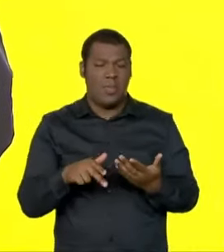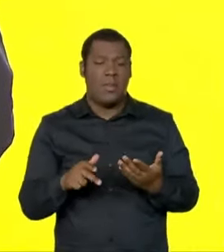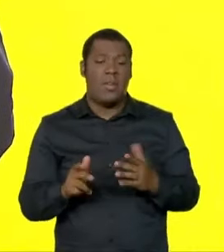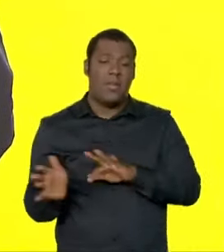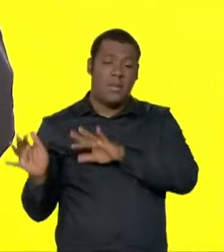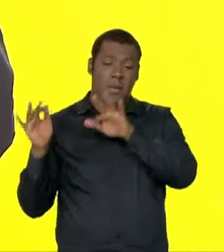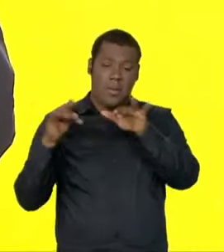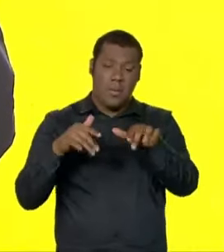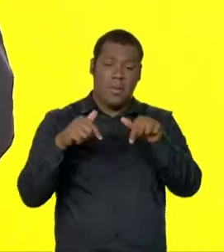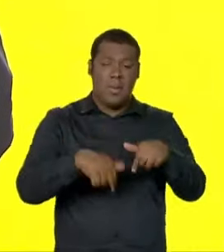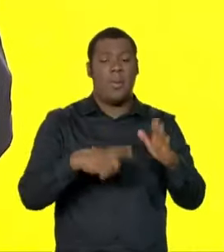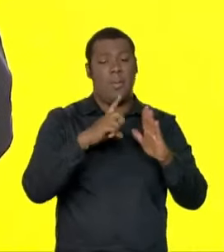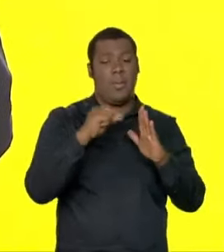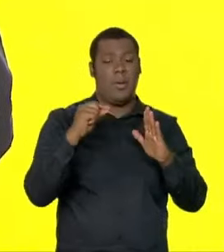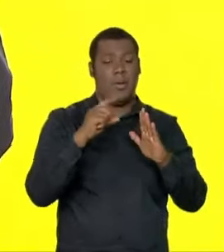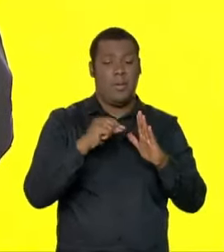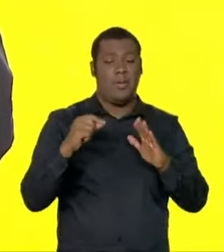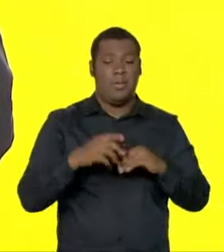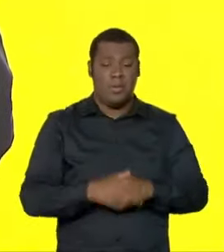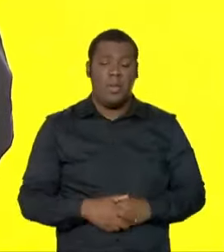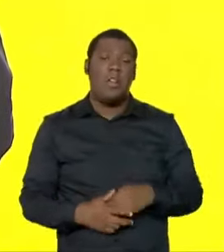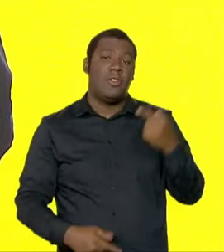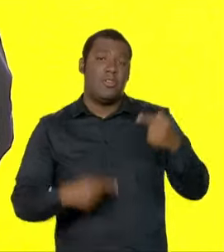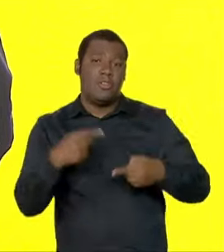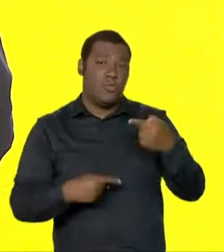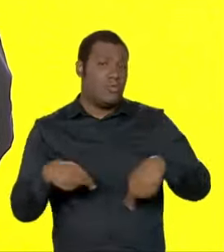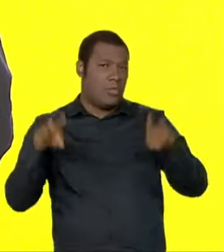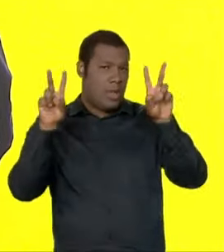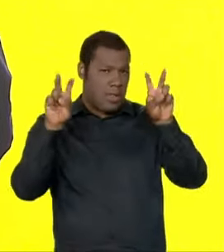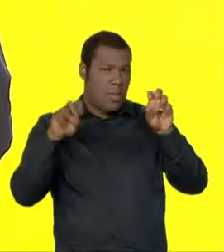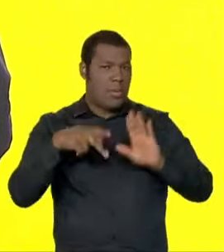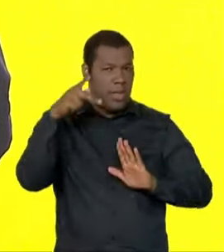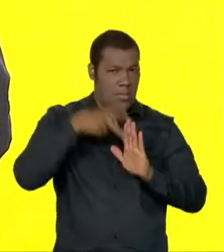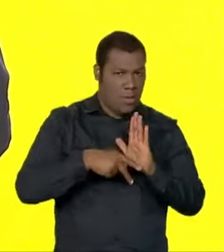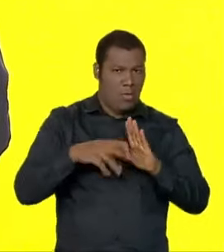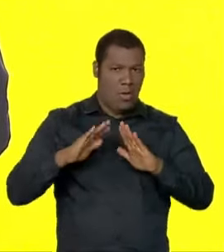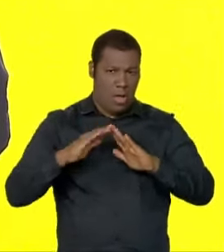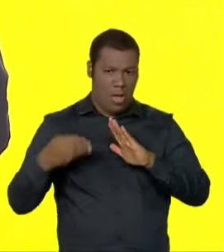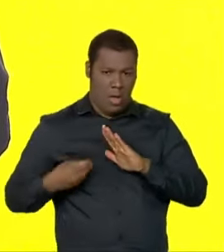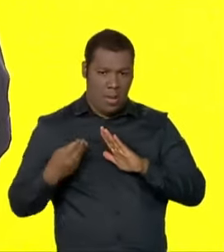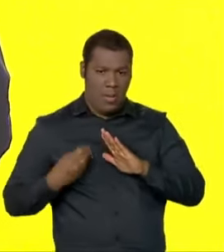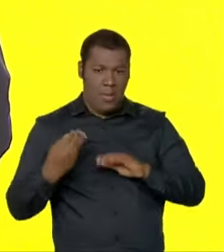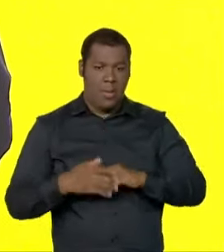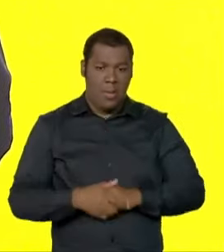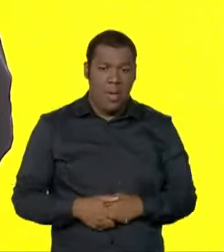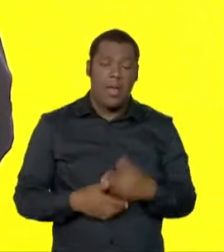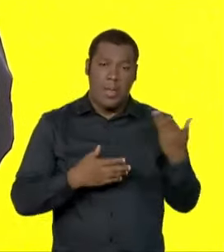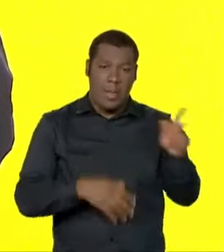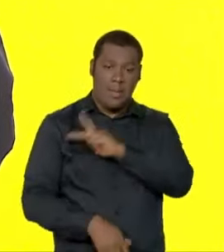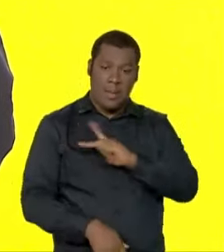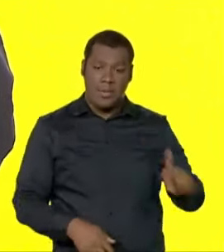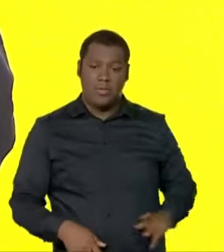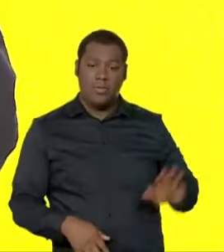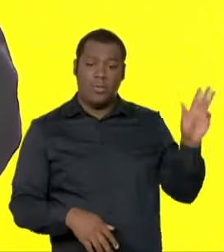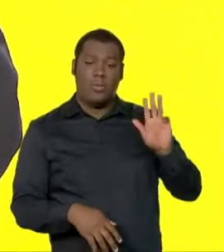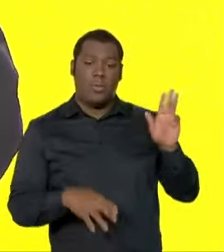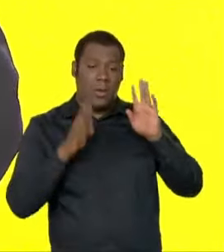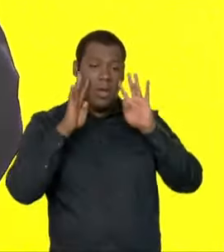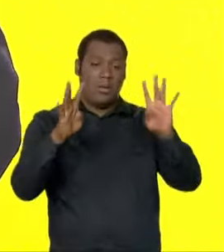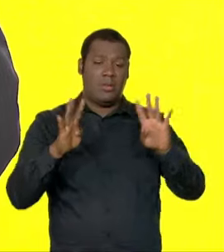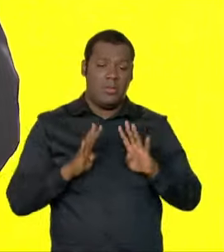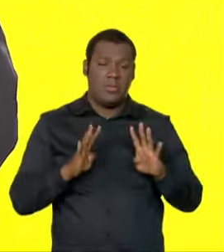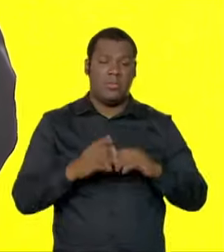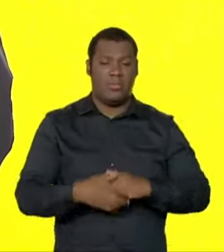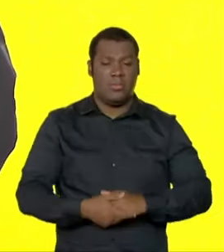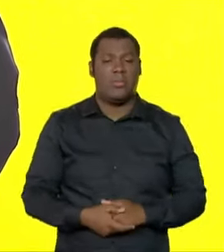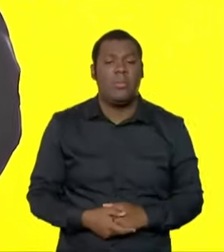para discutir o embrião do que seria o Minha Casa e Minha Vida. Fomos ouvidos, demos muitas sugestões e, a quatro mãos, com muito